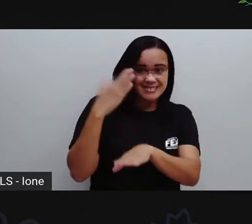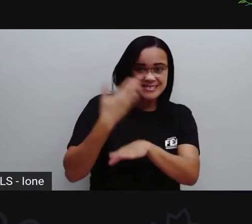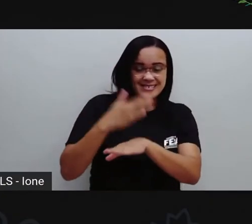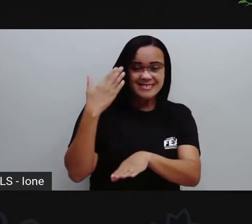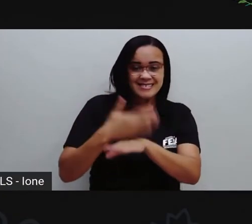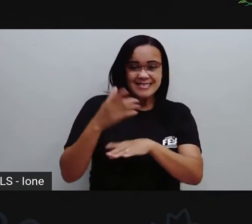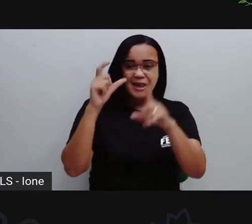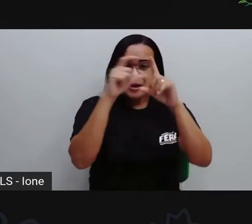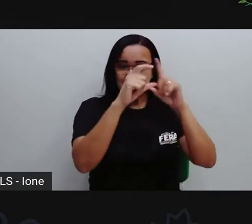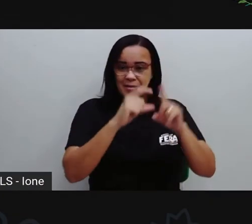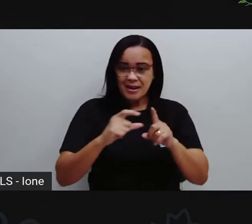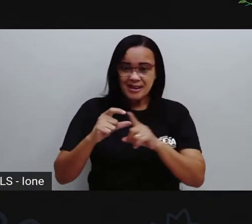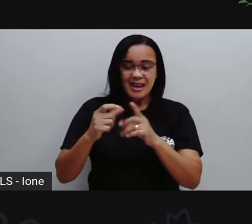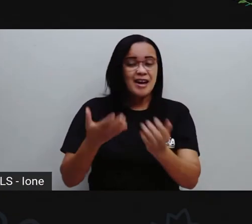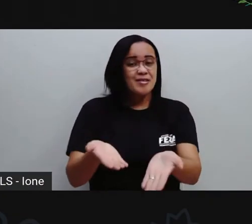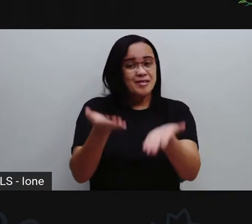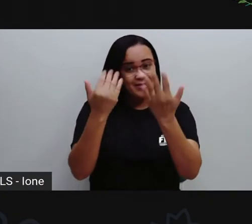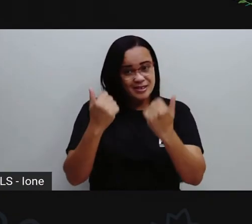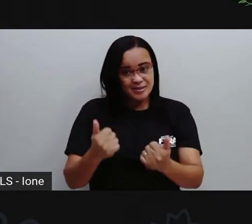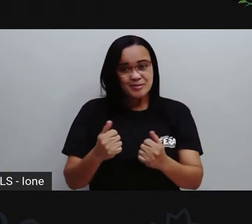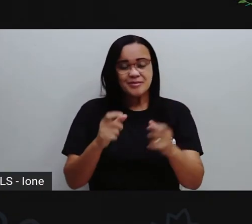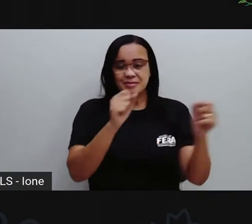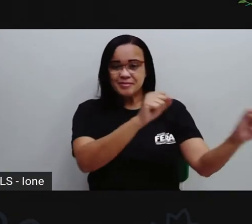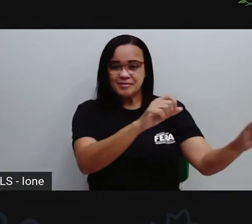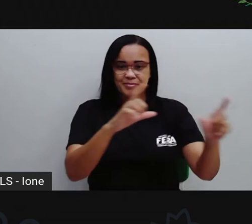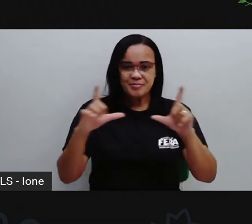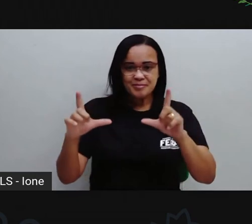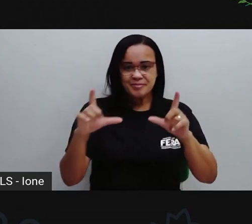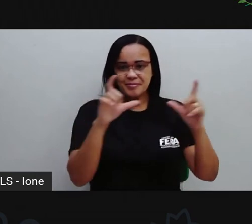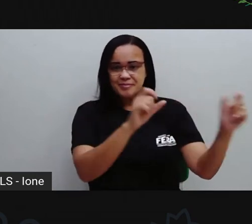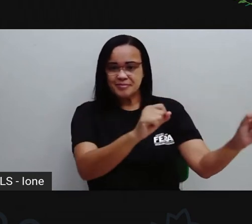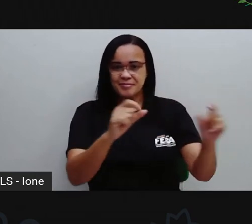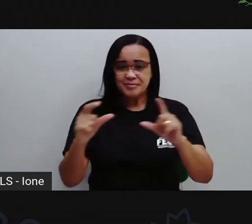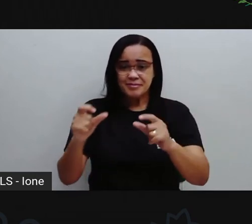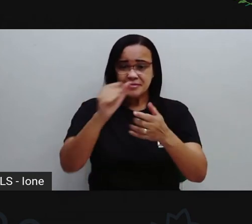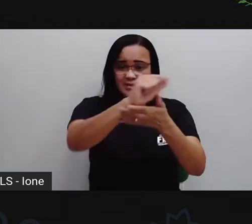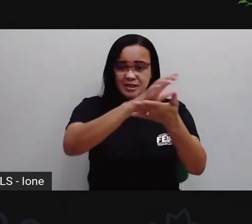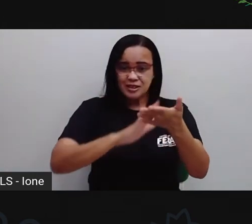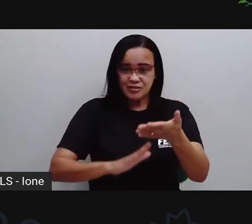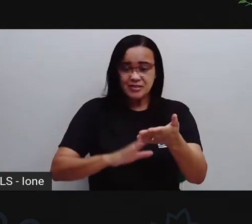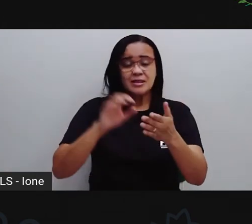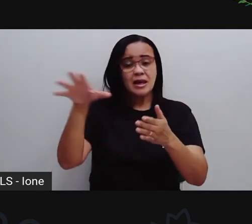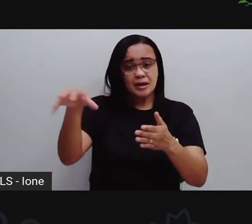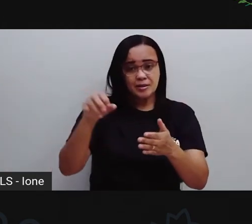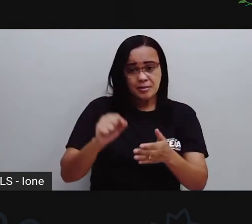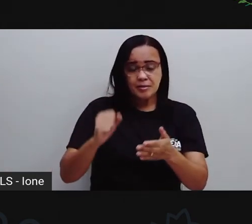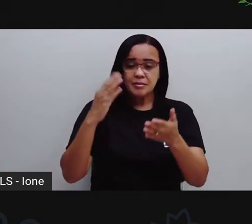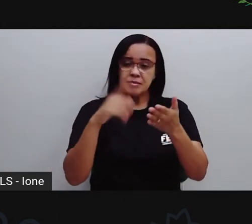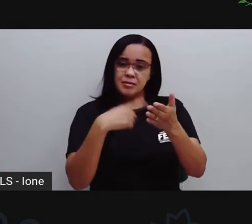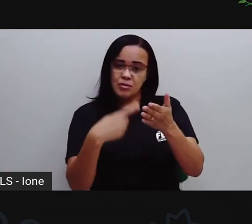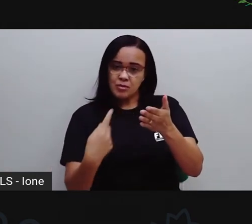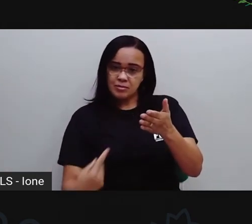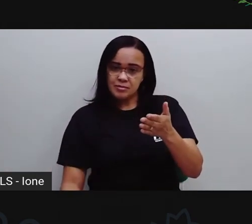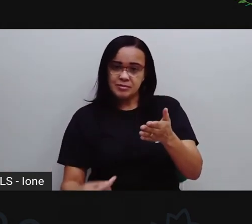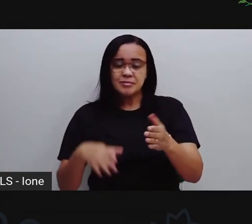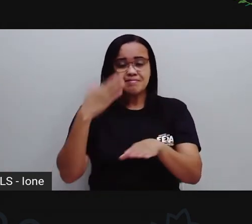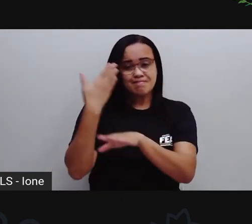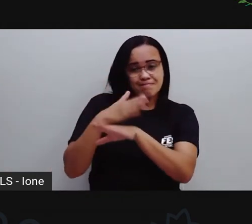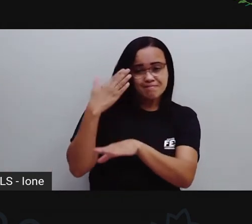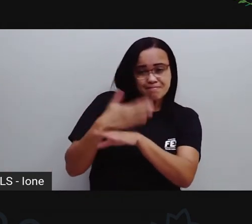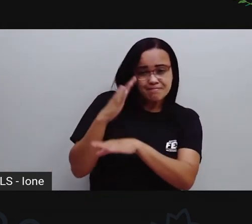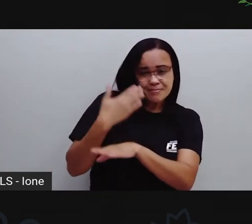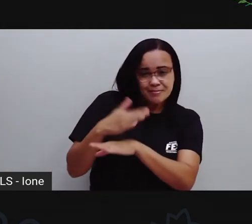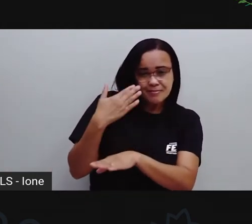prova parar aqui e vai compartilhar a atividade Então já pega o seu caderno também que nós vamos agora